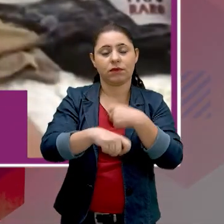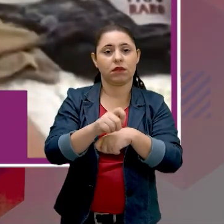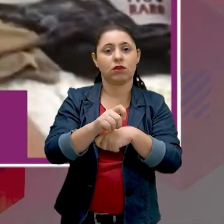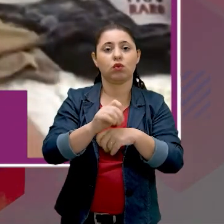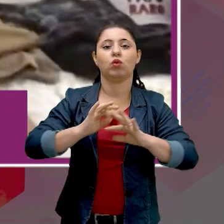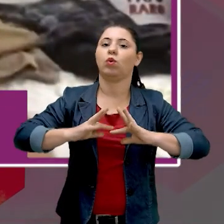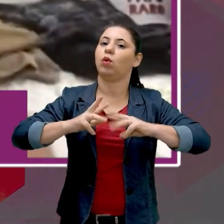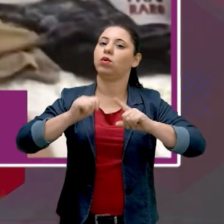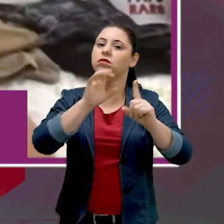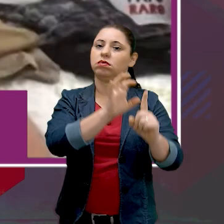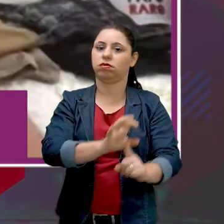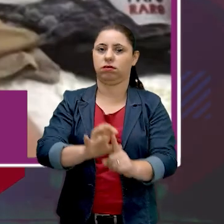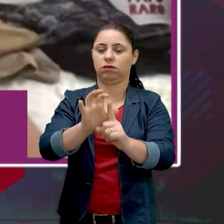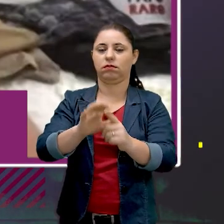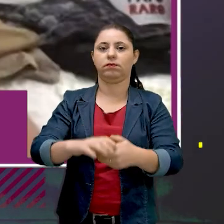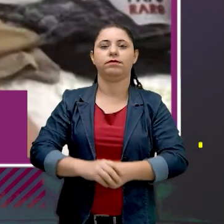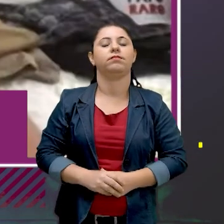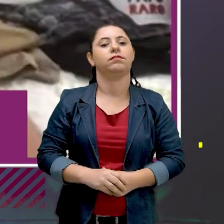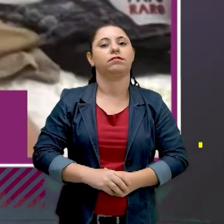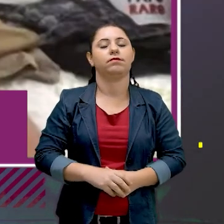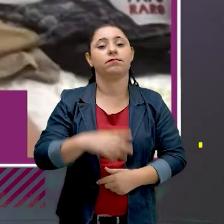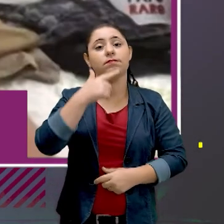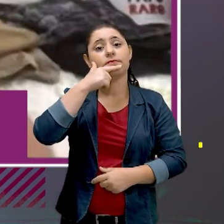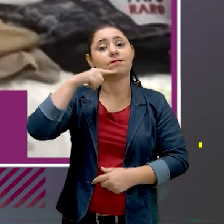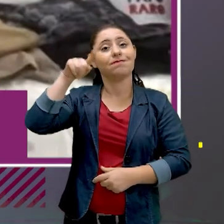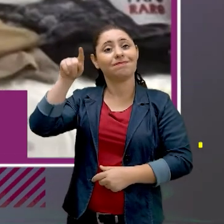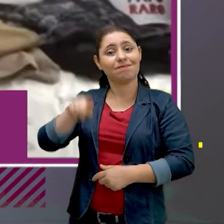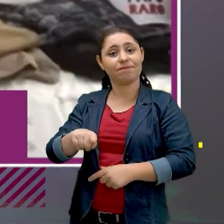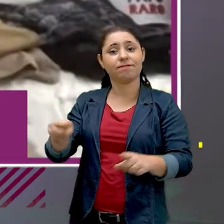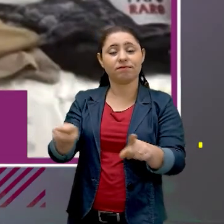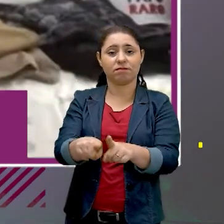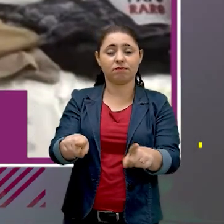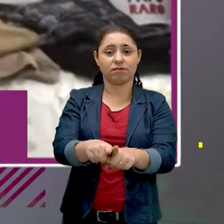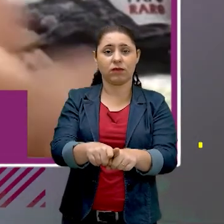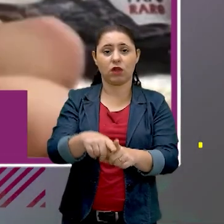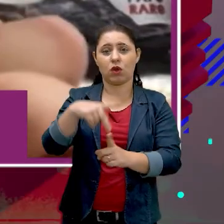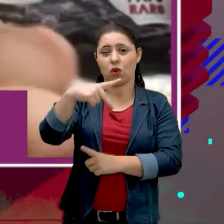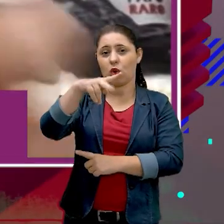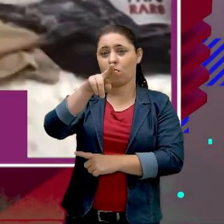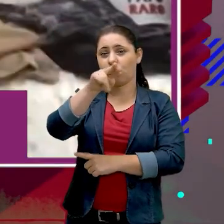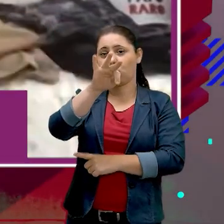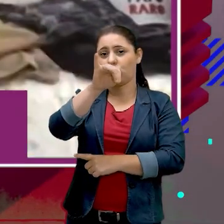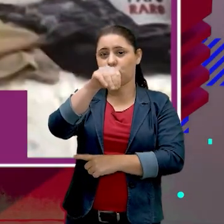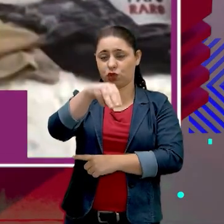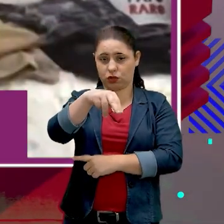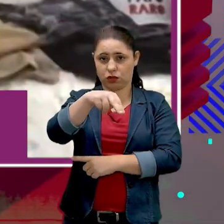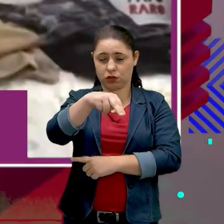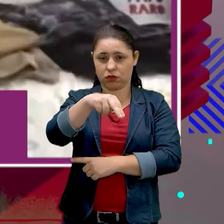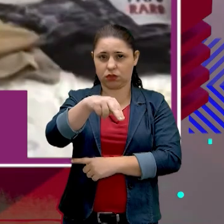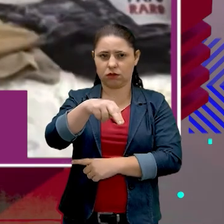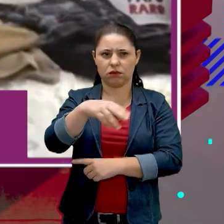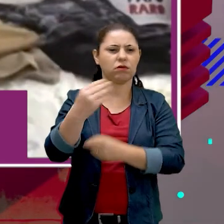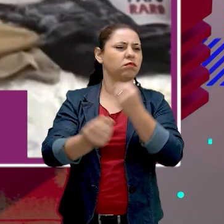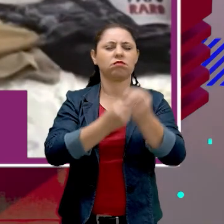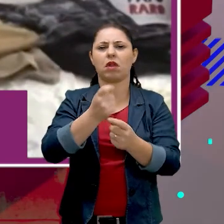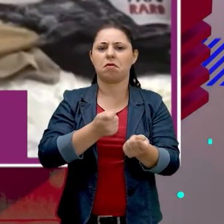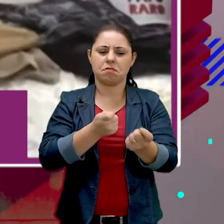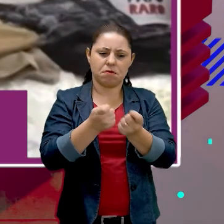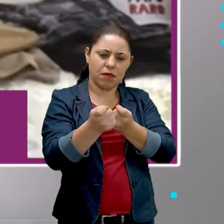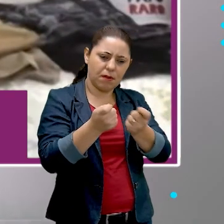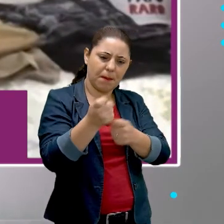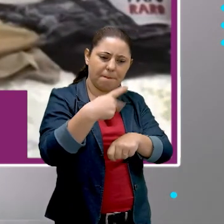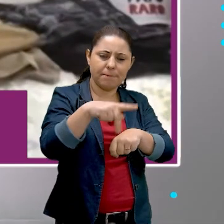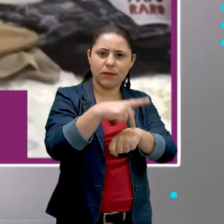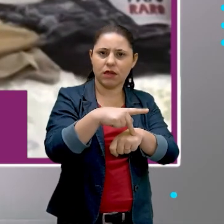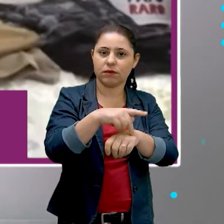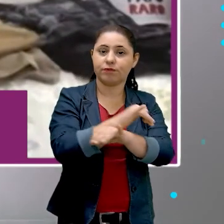isso influencia, né? E no caso da Rússia, a Rússia, um cara que nem o Putin, ele é um cara que ele não... Como é que você controla um